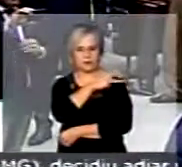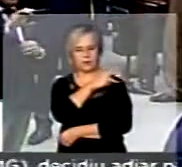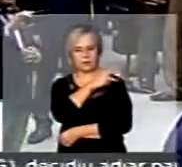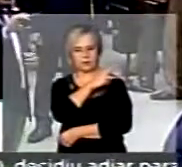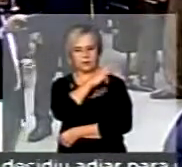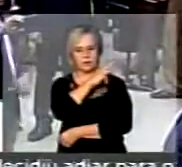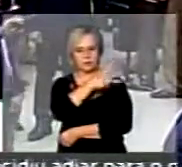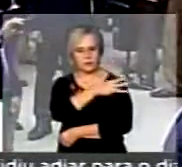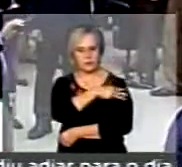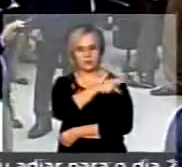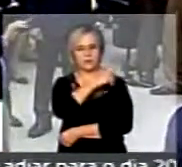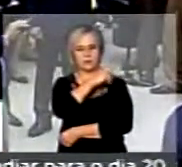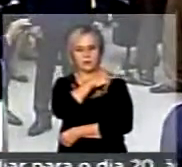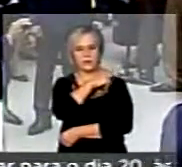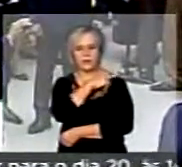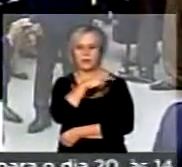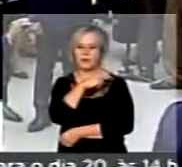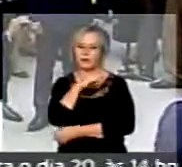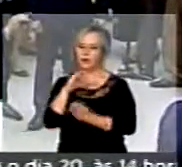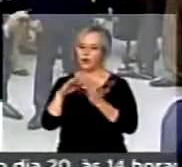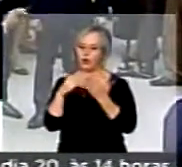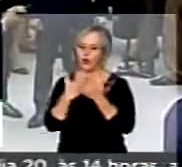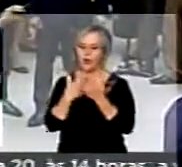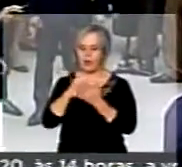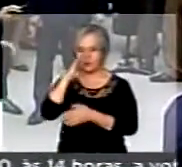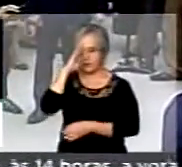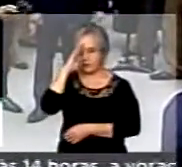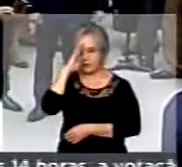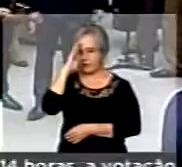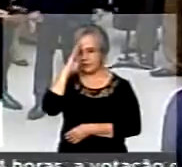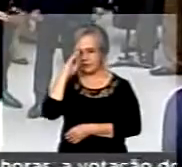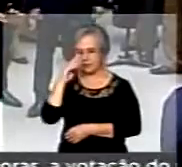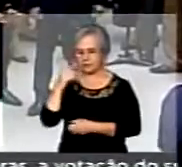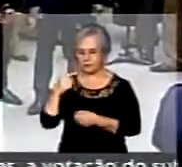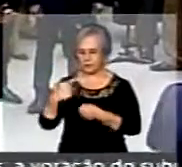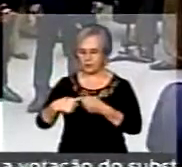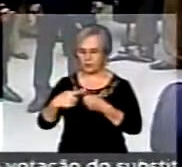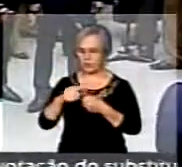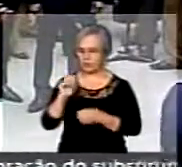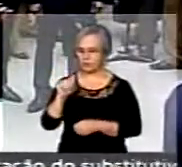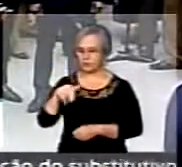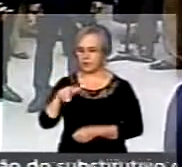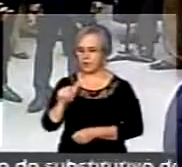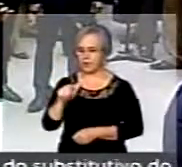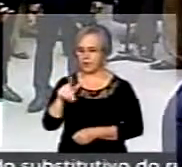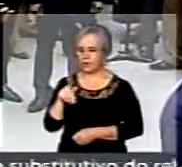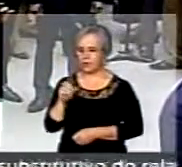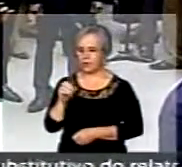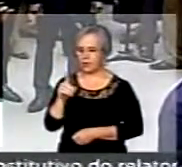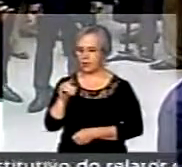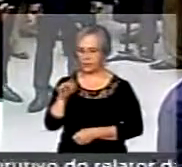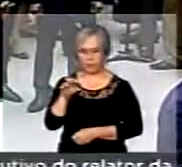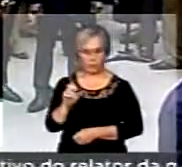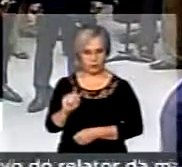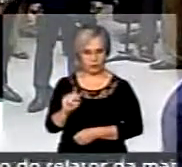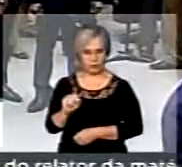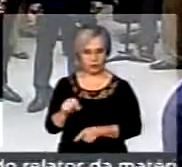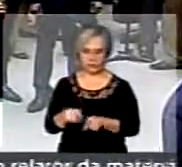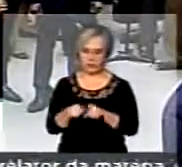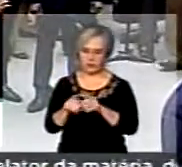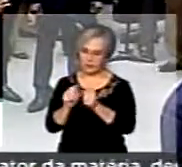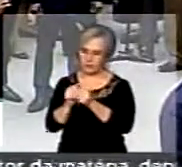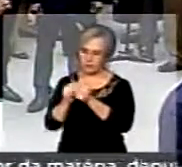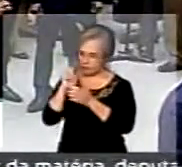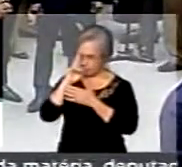cidade, Colégio César Toledo, todos os alunos que acompanhados aqui pelos professores, diretores e o coronel Edmilson, que comanda este colégio,